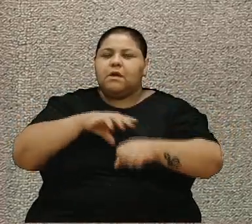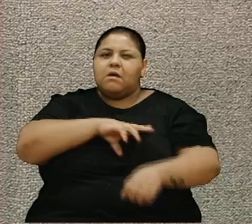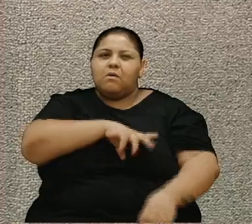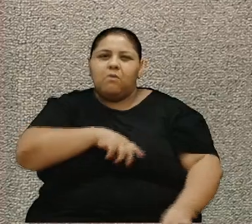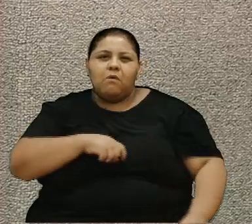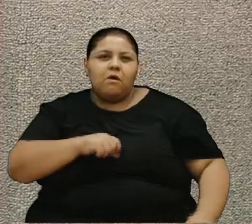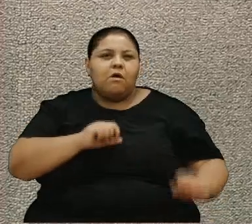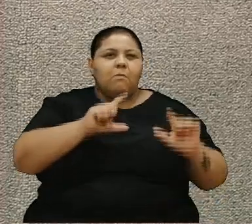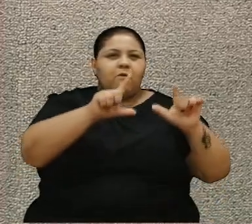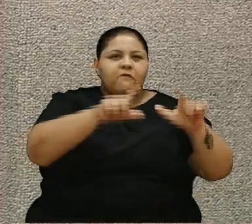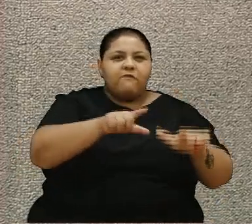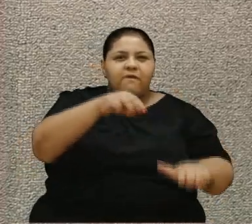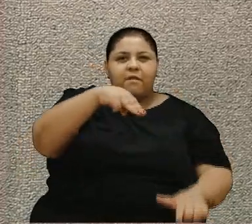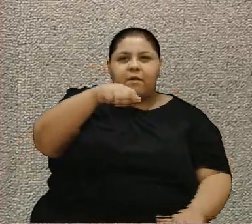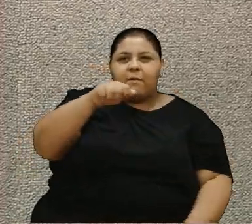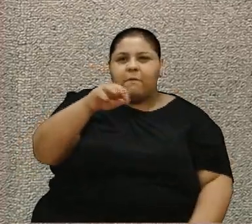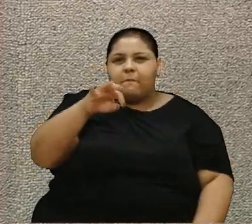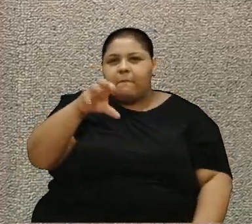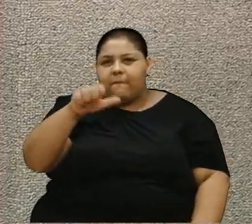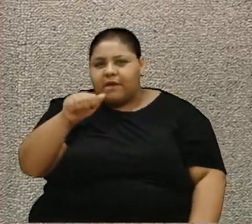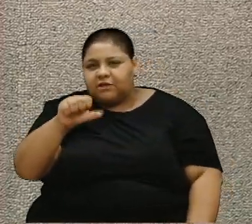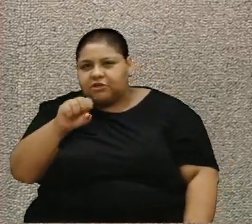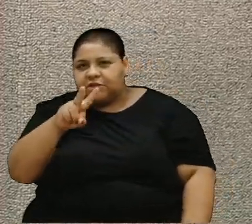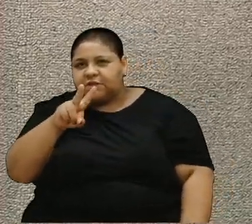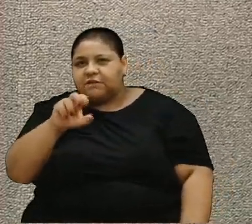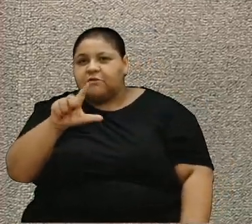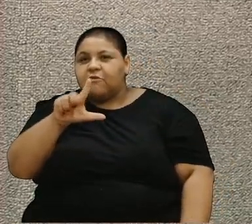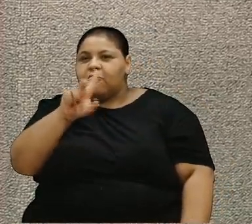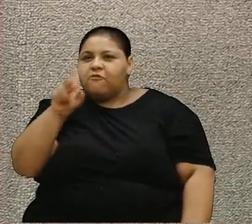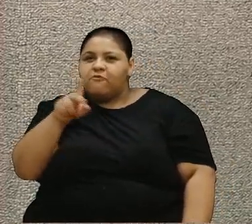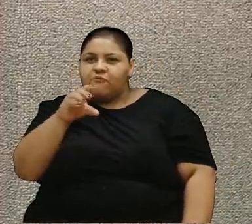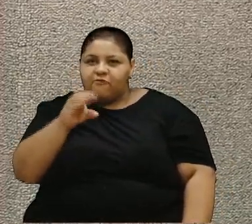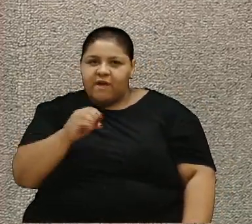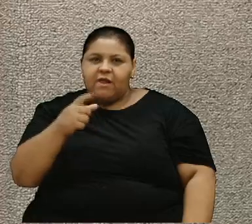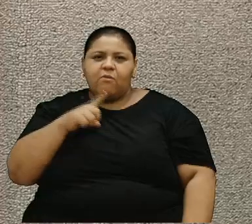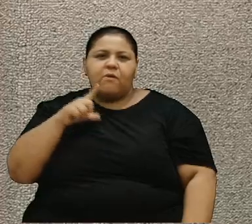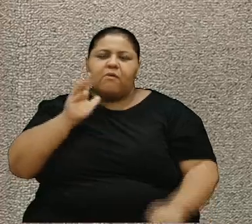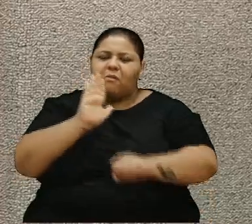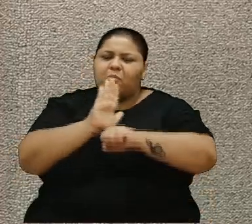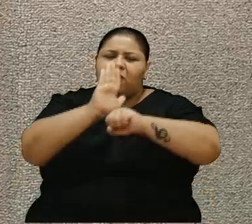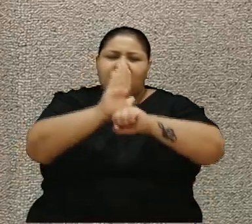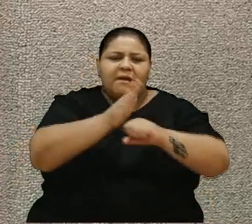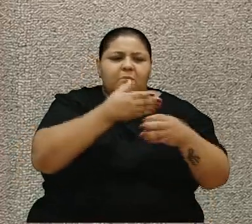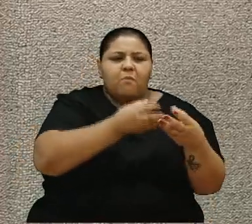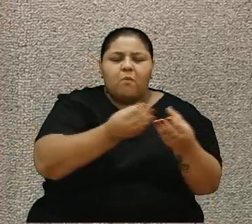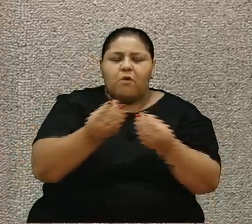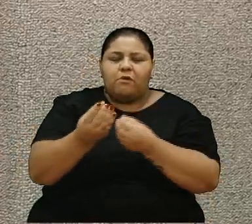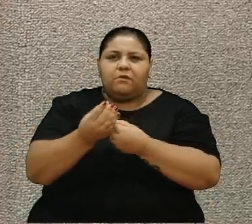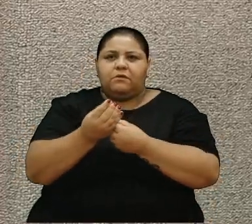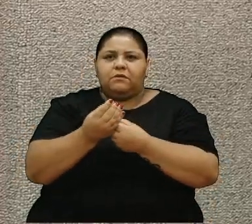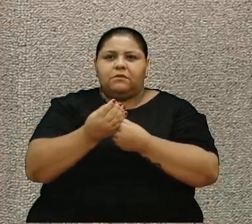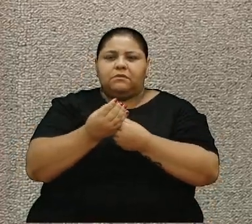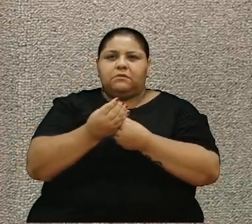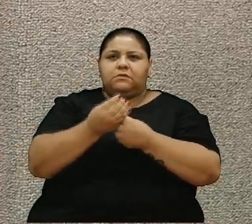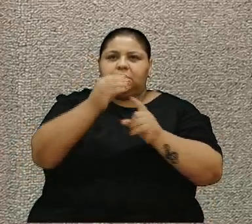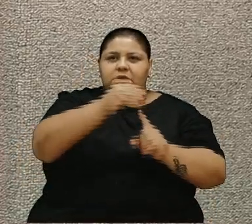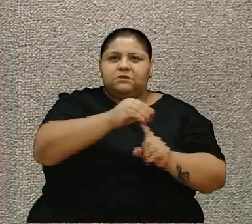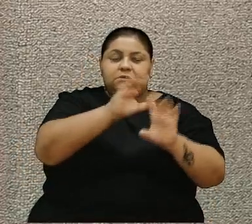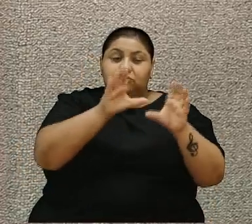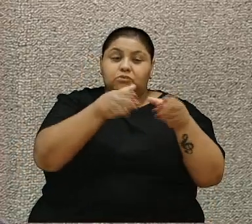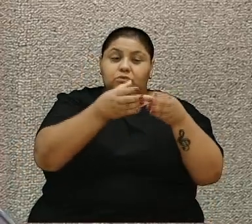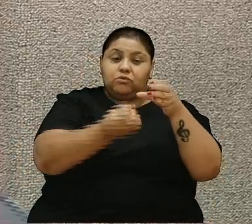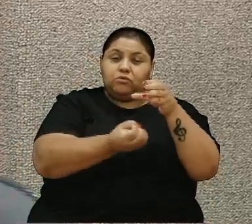foquei toda a minha ação, o meu apoio, do ponto de vista das pessoas, especialmente dos grupos que formamos,